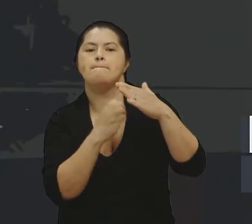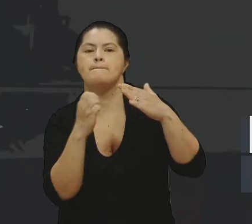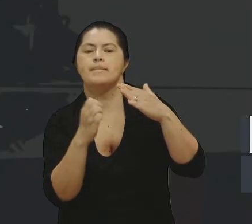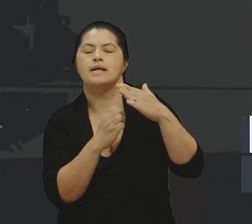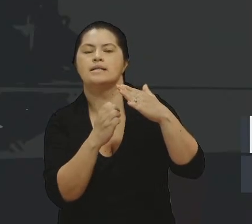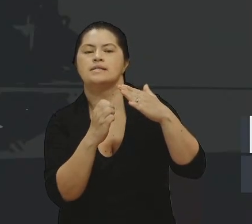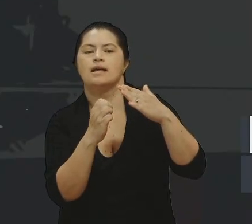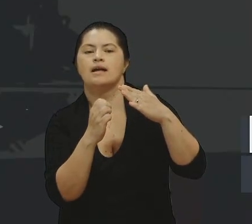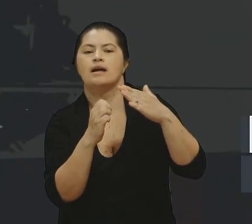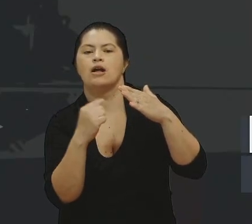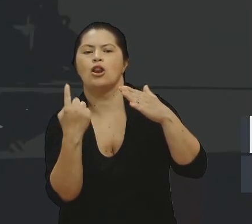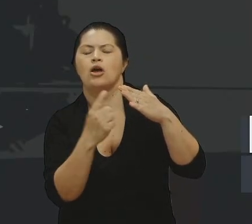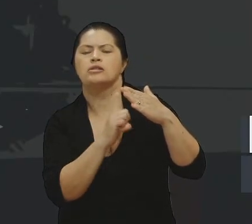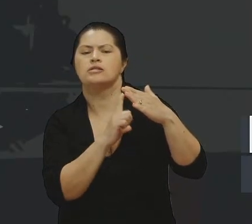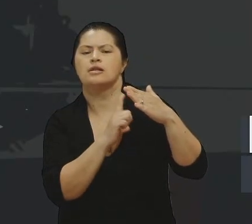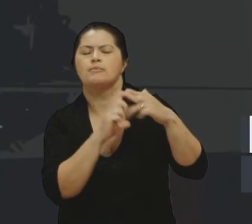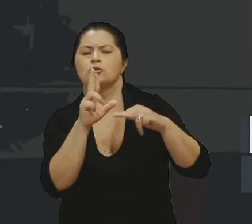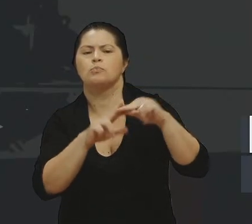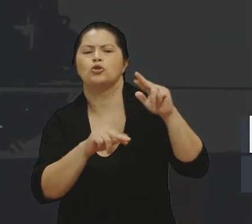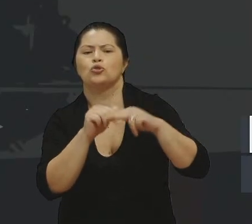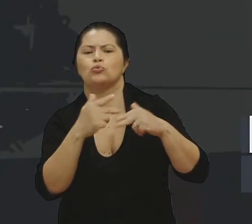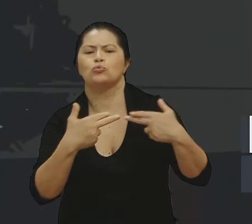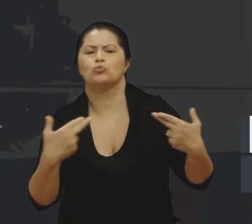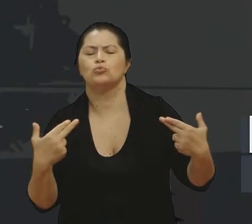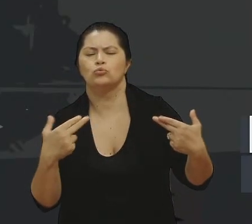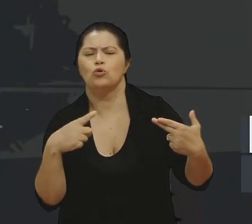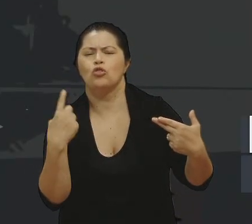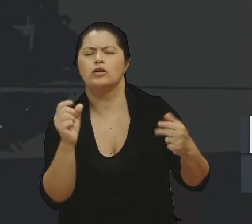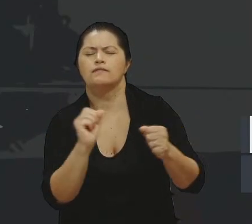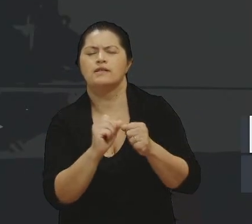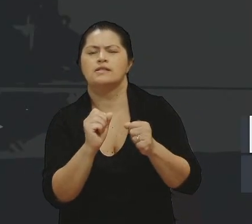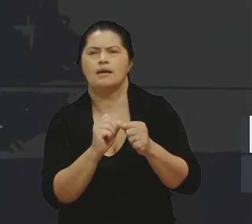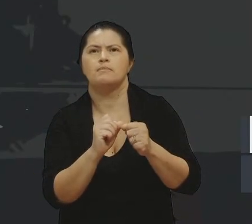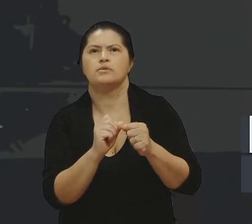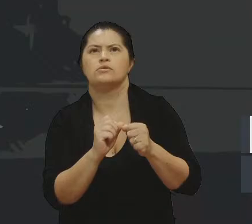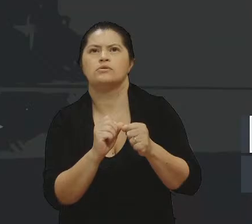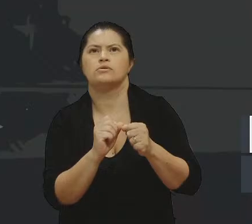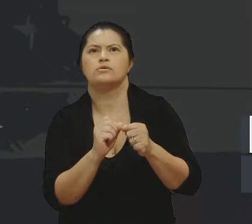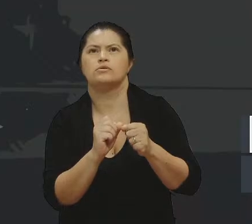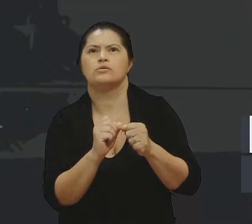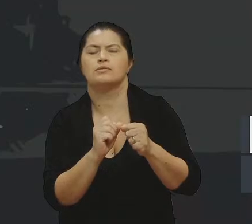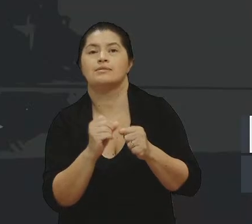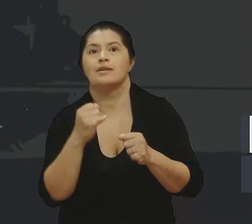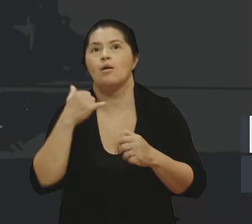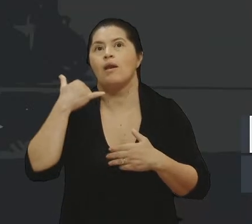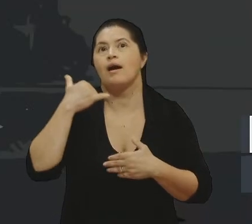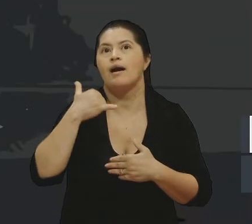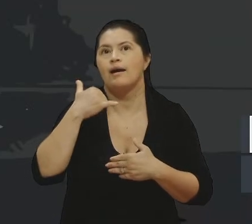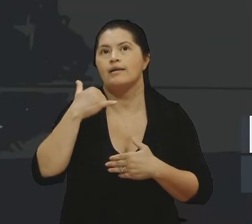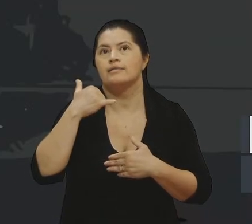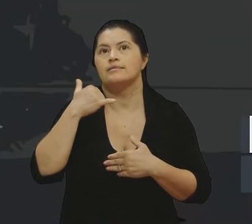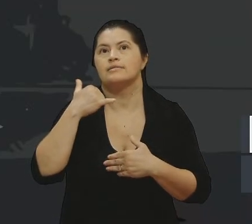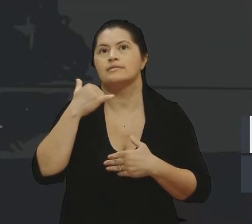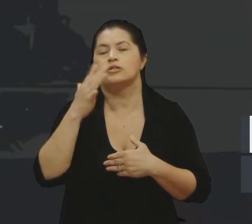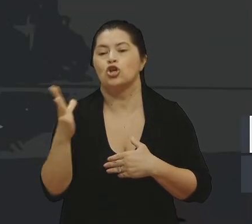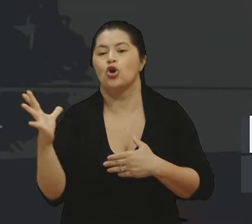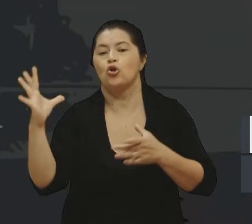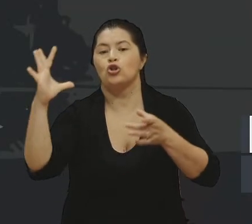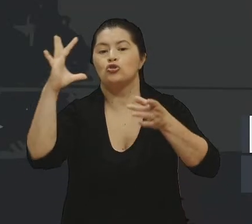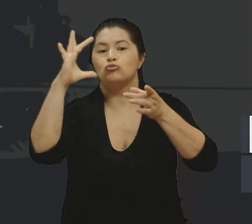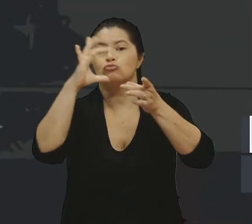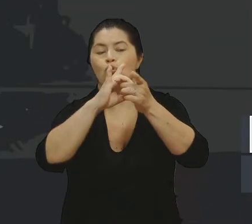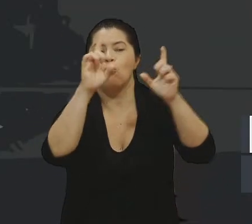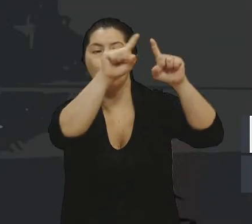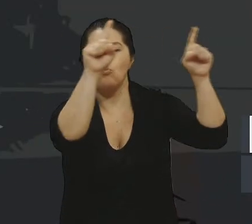todo mundo, a gente tem um produto ou um serviço que é o que a gente faz, é o celular em si. Esse celular ele está dentro de um nicho de